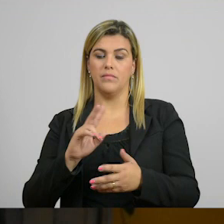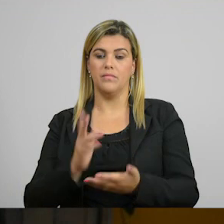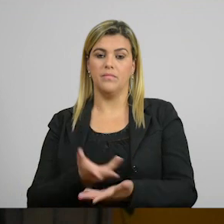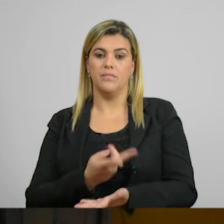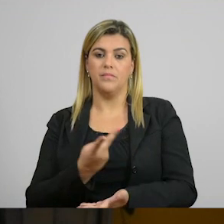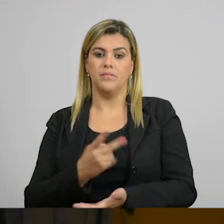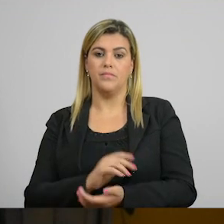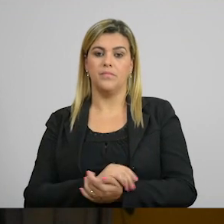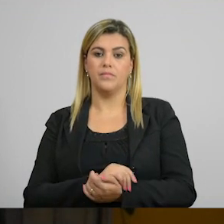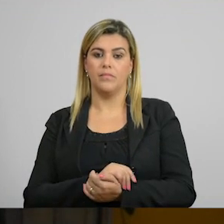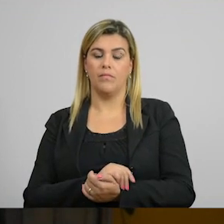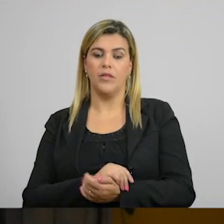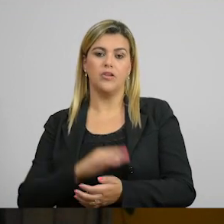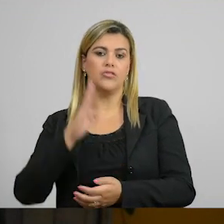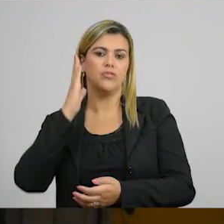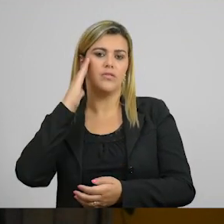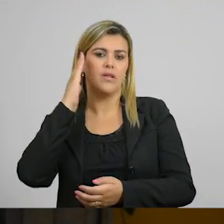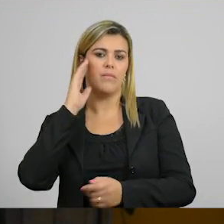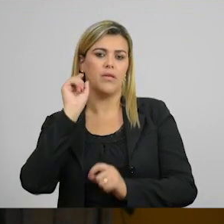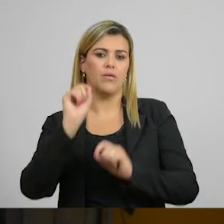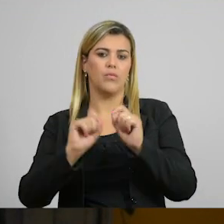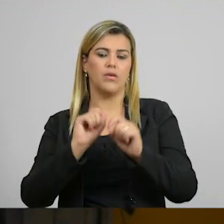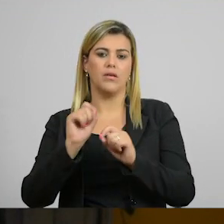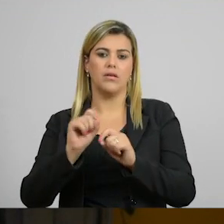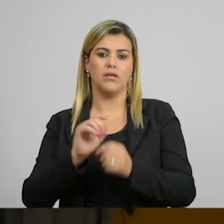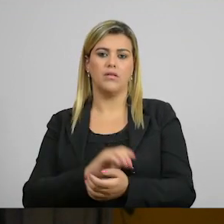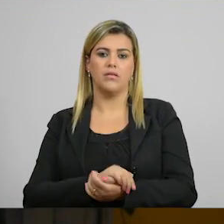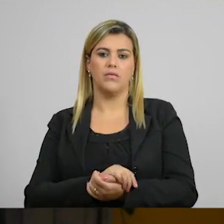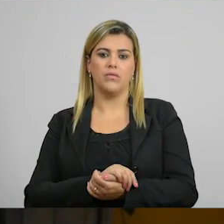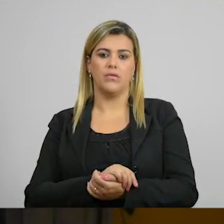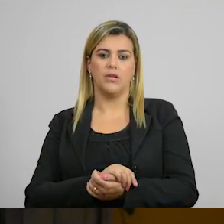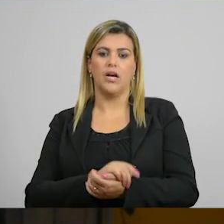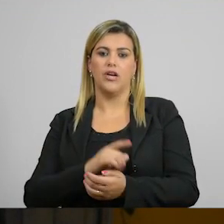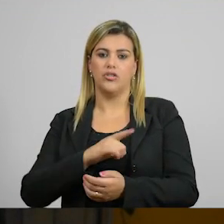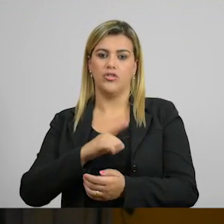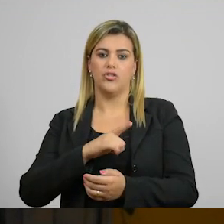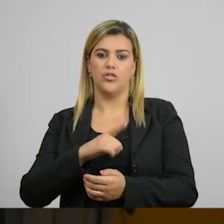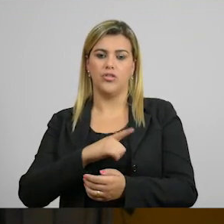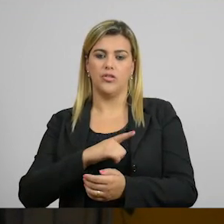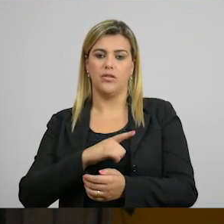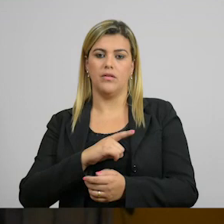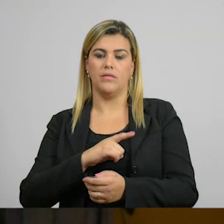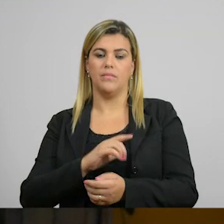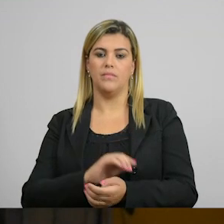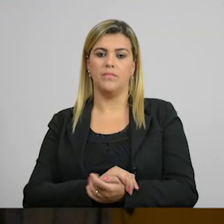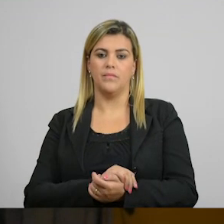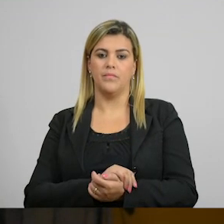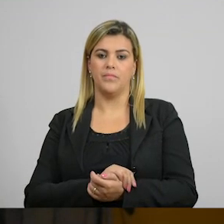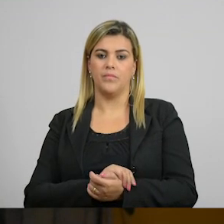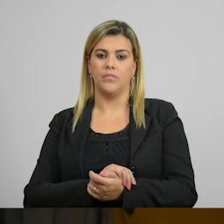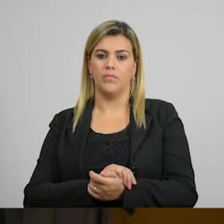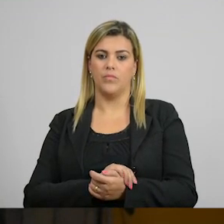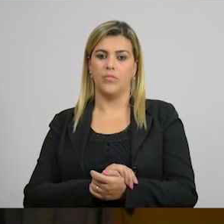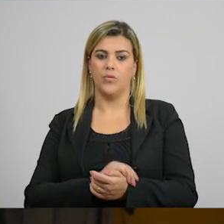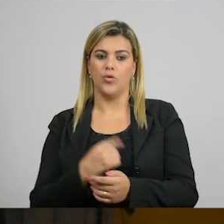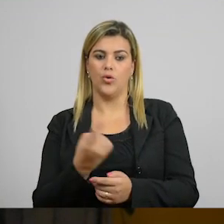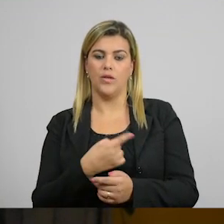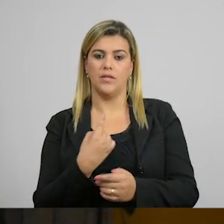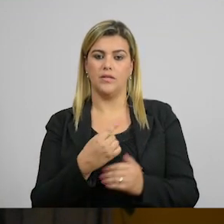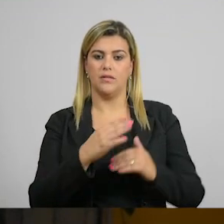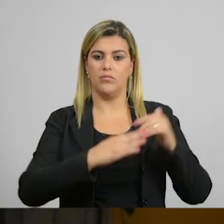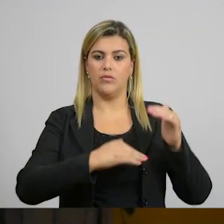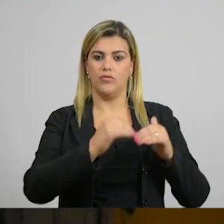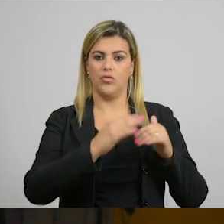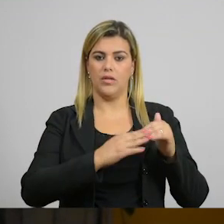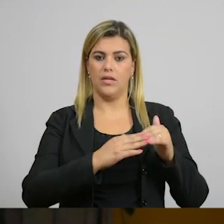estão ocorrendo, não é? Nós só sabíamos que nós tínhamos no campo profissional, enquanto